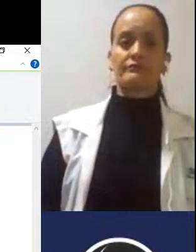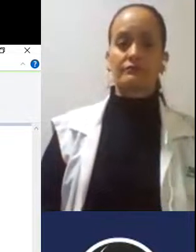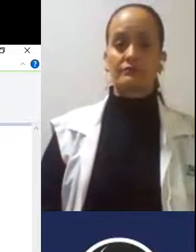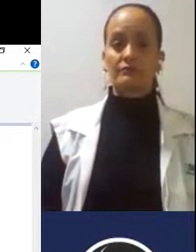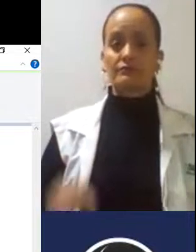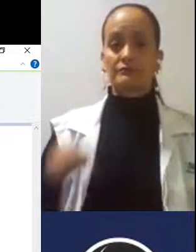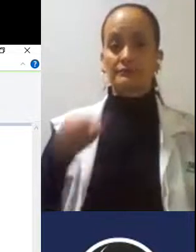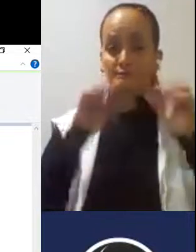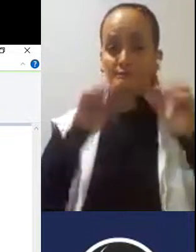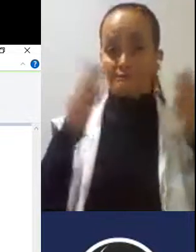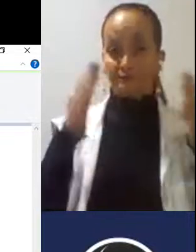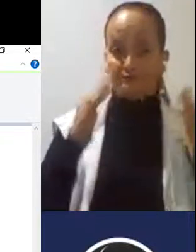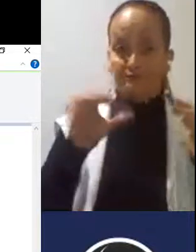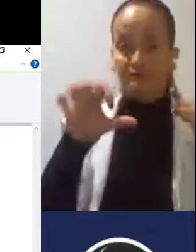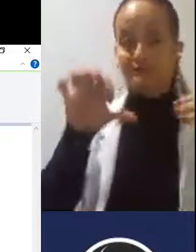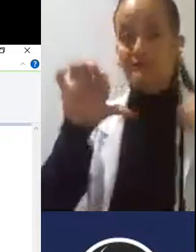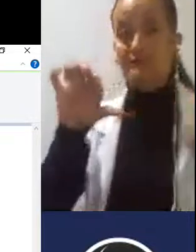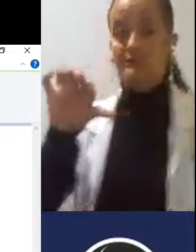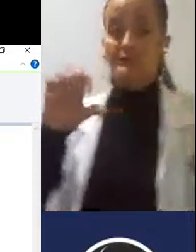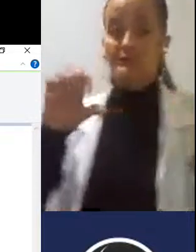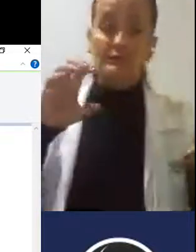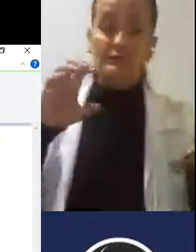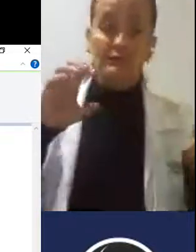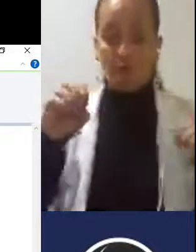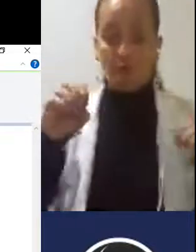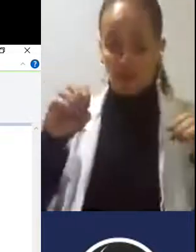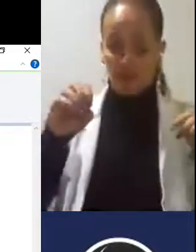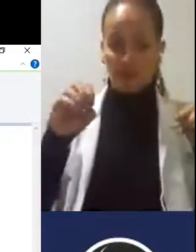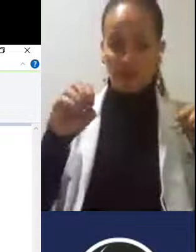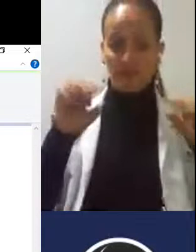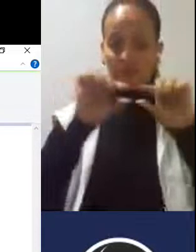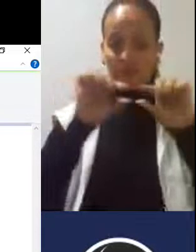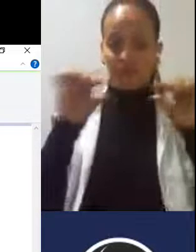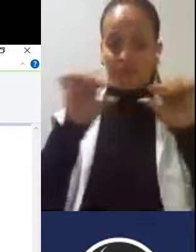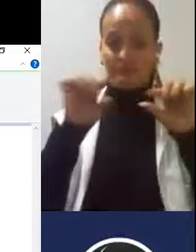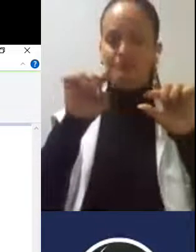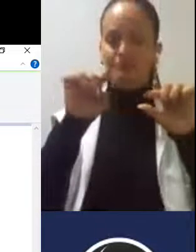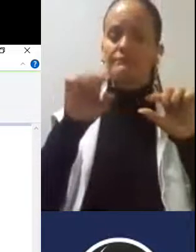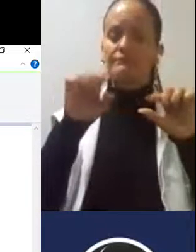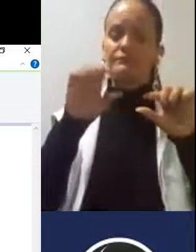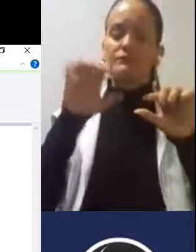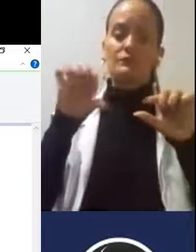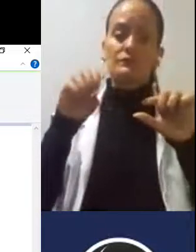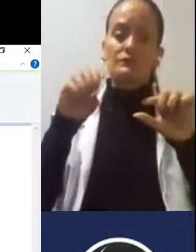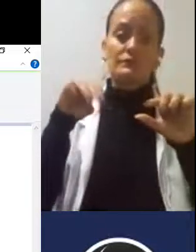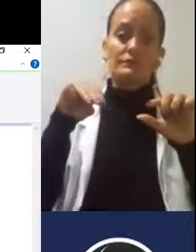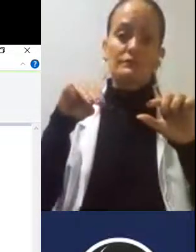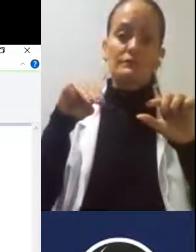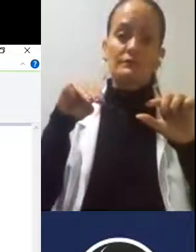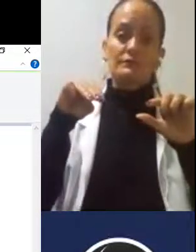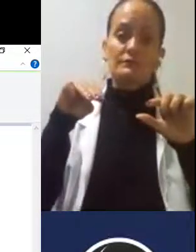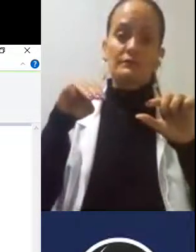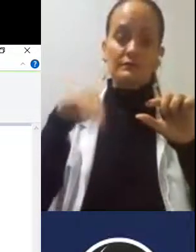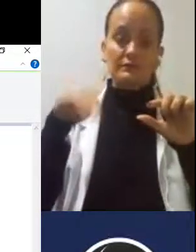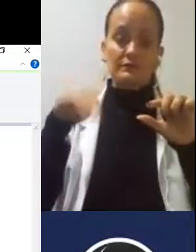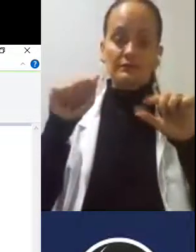90 miliampere. É valor de quê? Qual grandeza elétrica isso aqui representa?